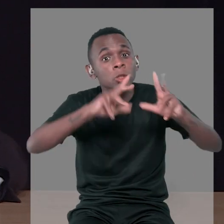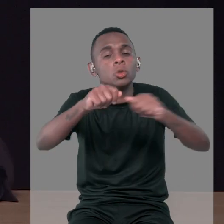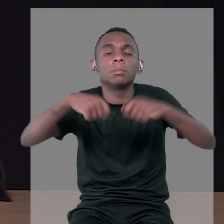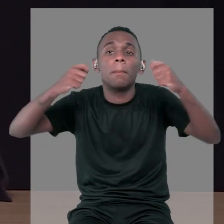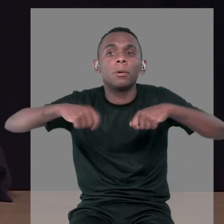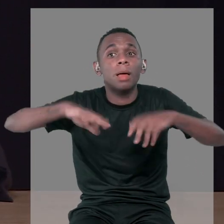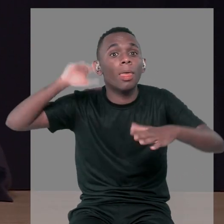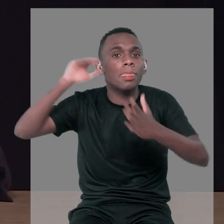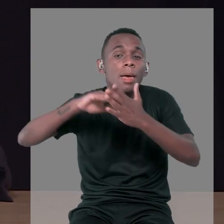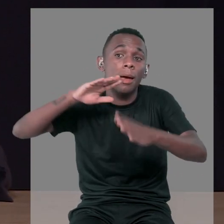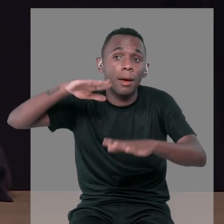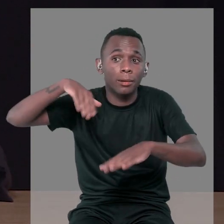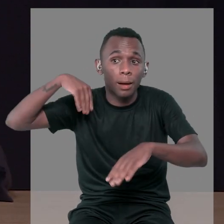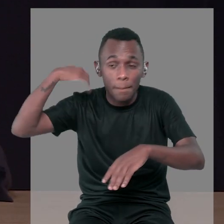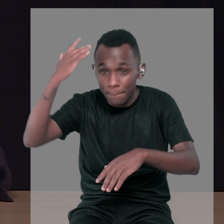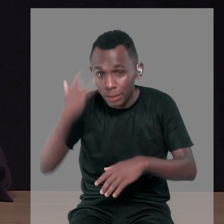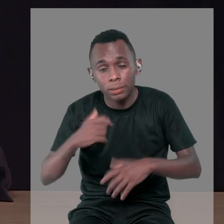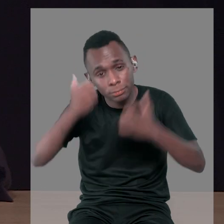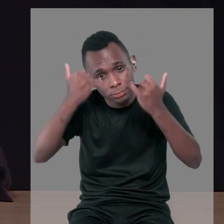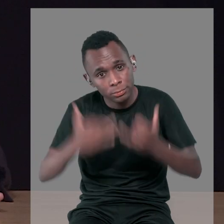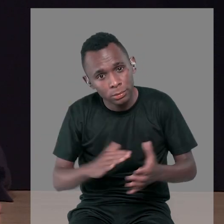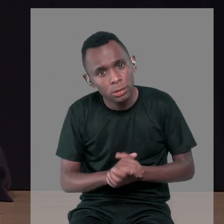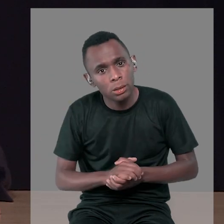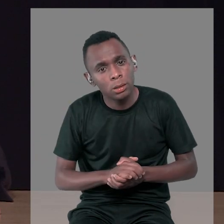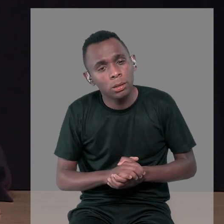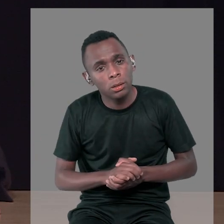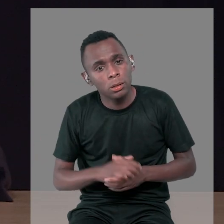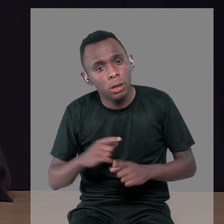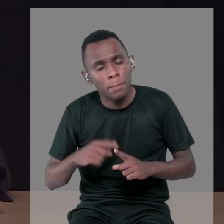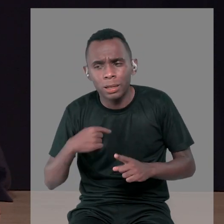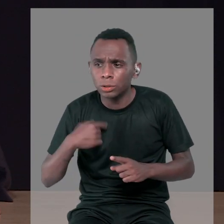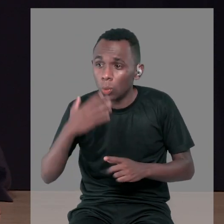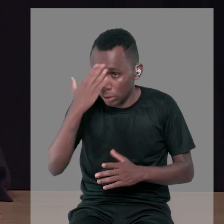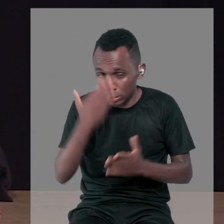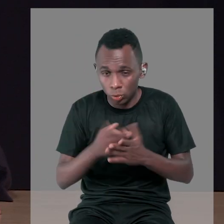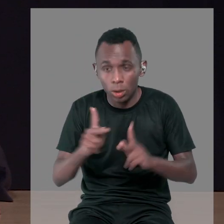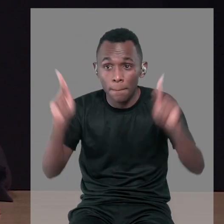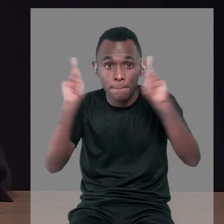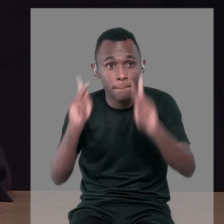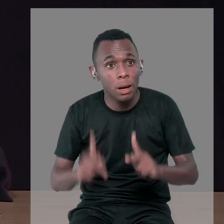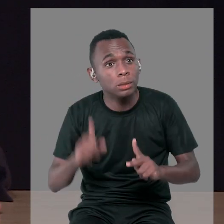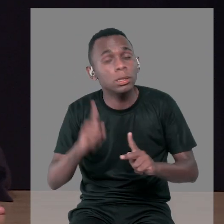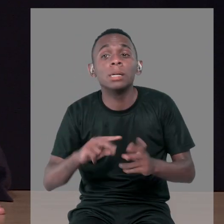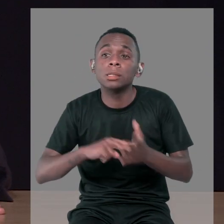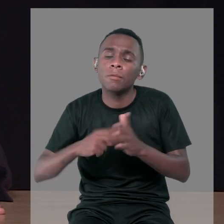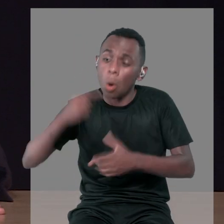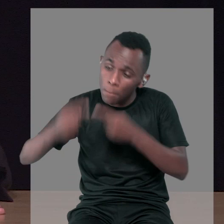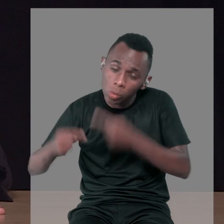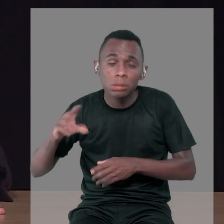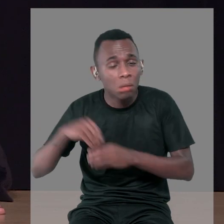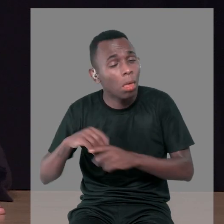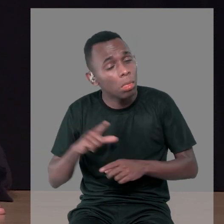todo. Mas veja bem, eu acho que o pacifismo é uma posição política possível, sim. Totalmente